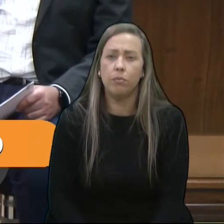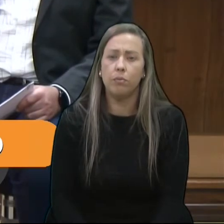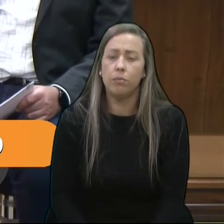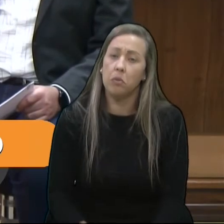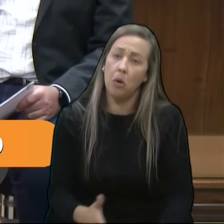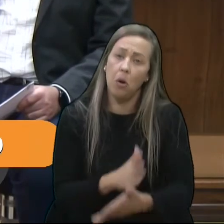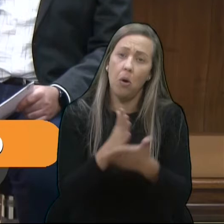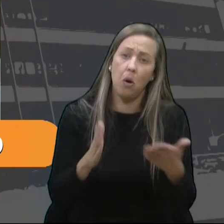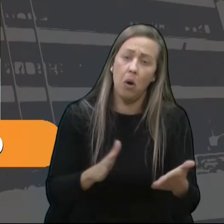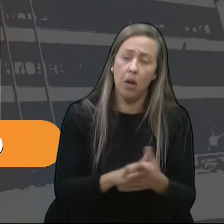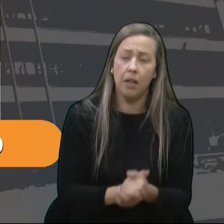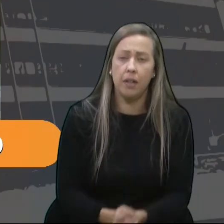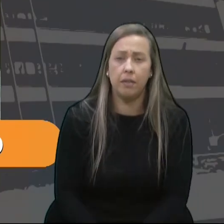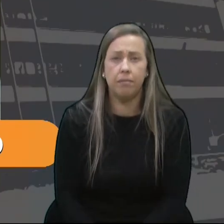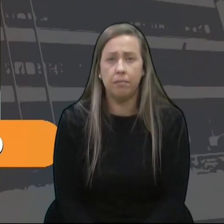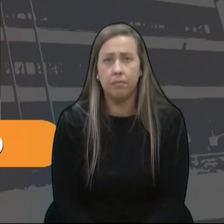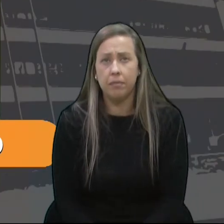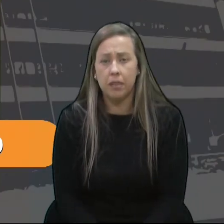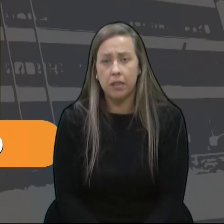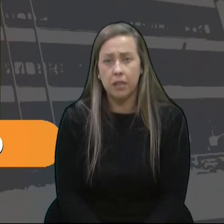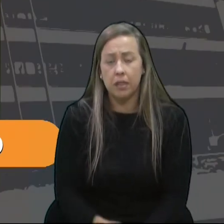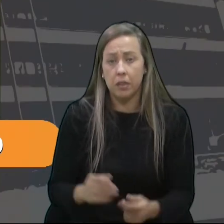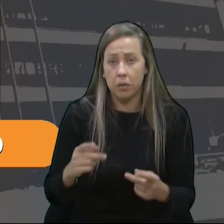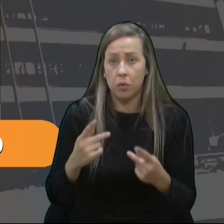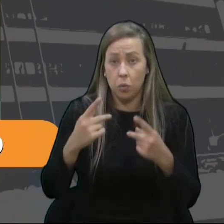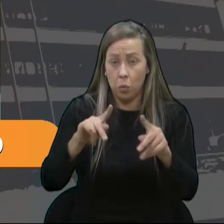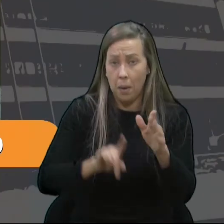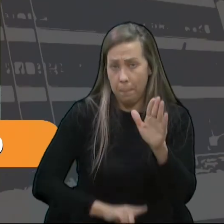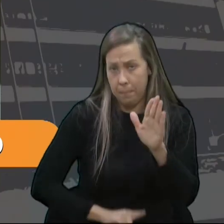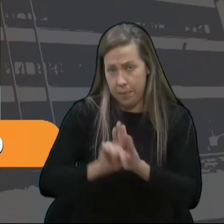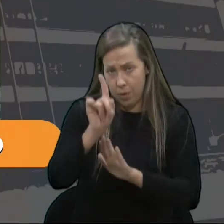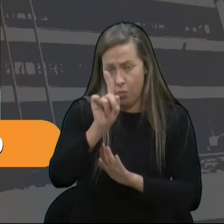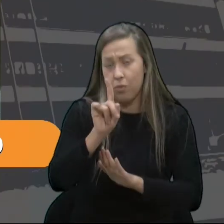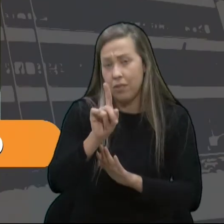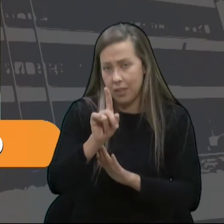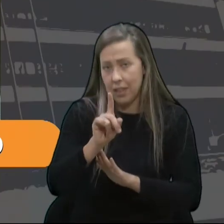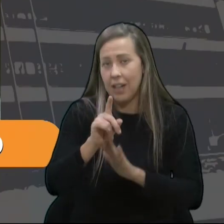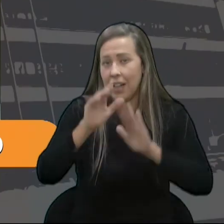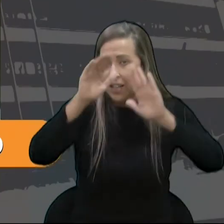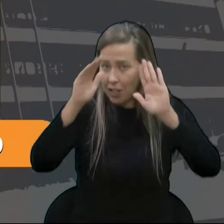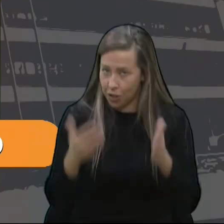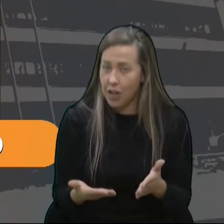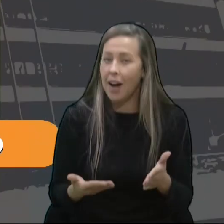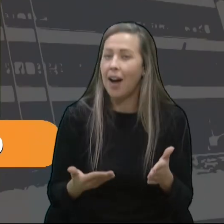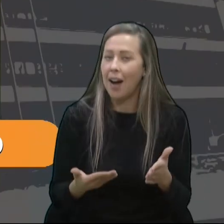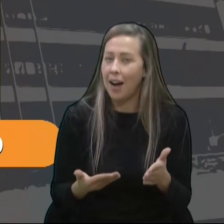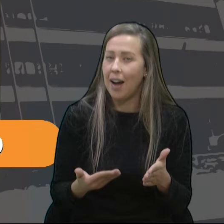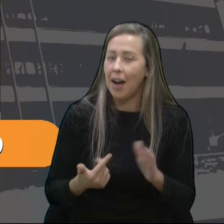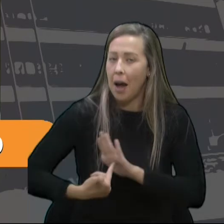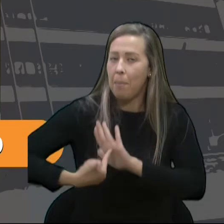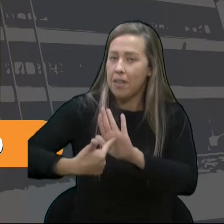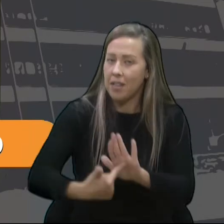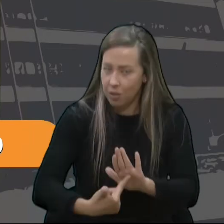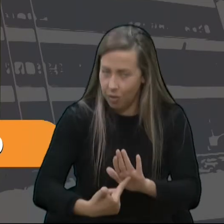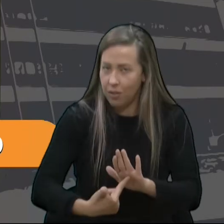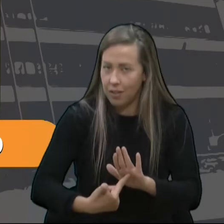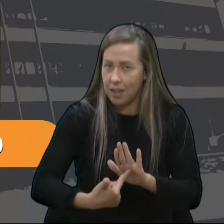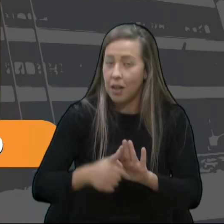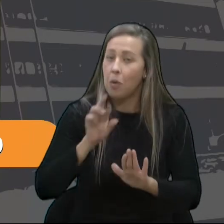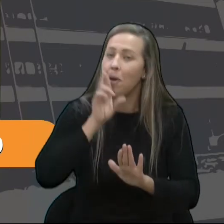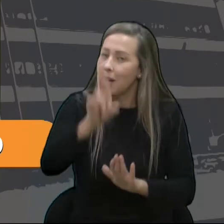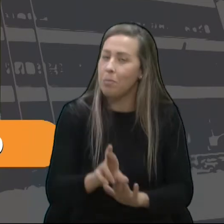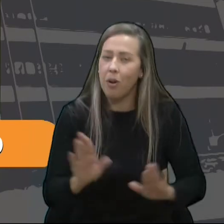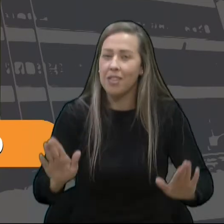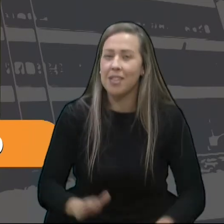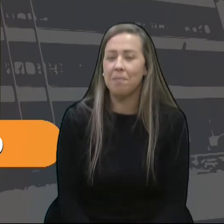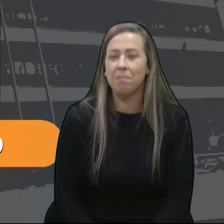Olha, Thales, eu acho que na sua própria pergunta você, de certa maneira, apresentou uma